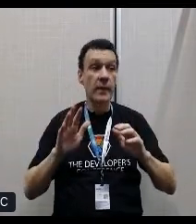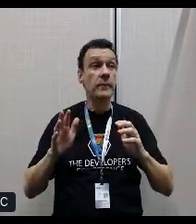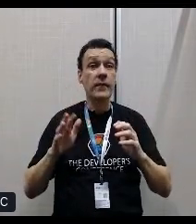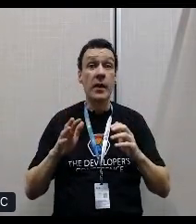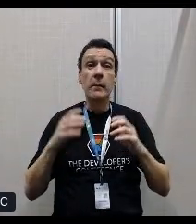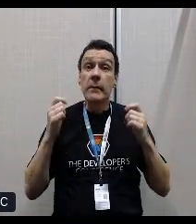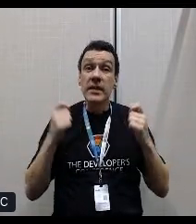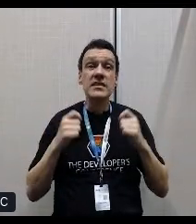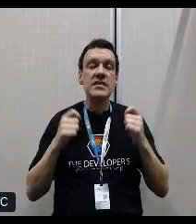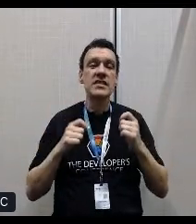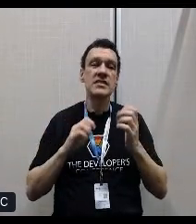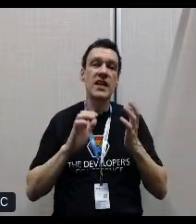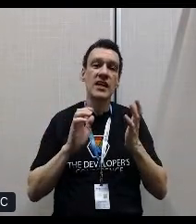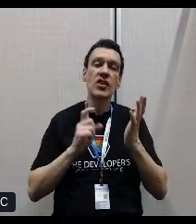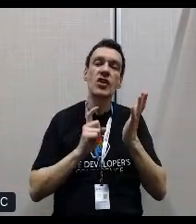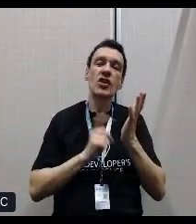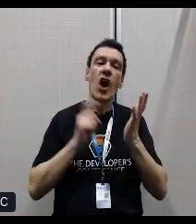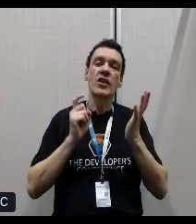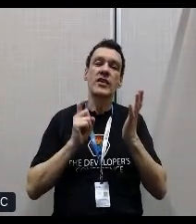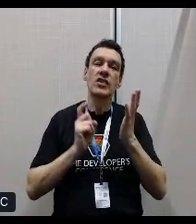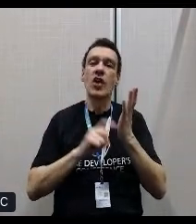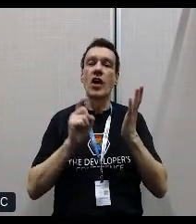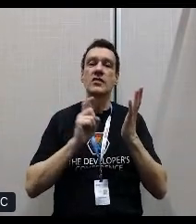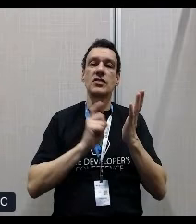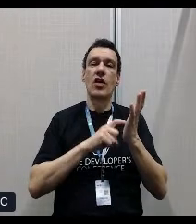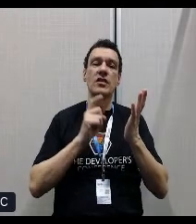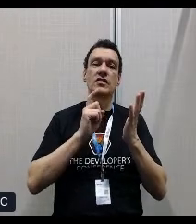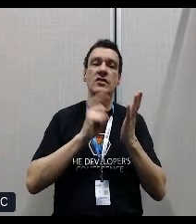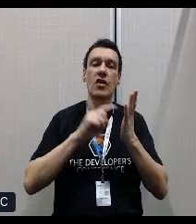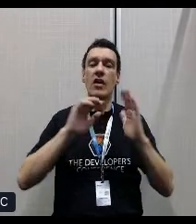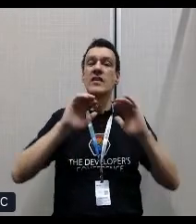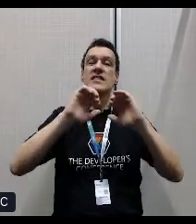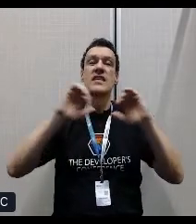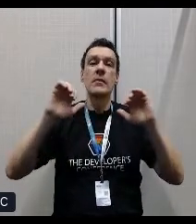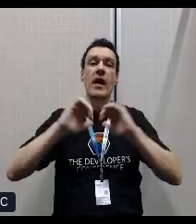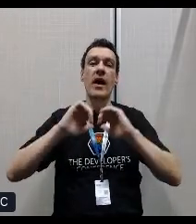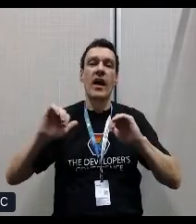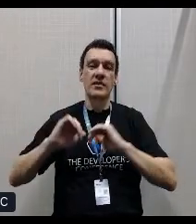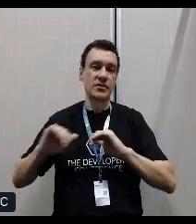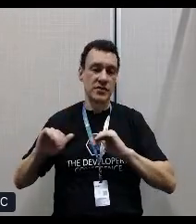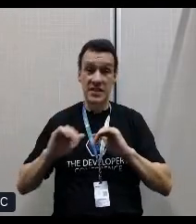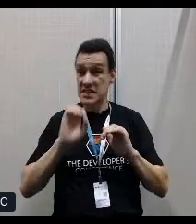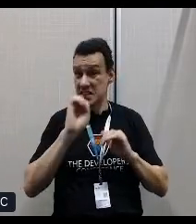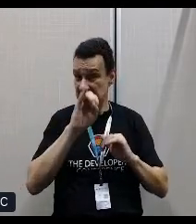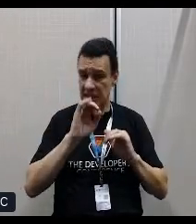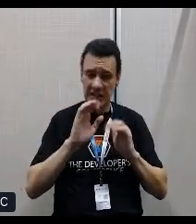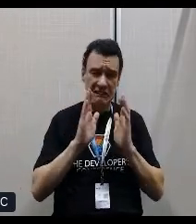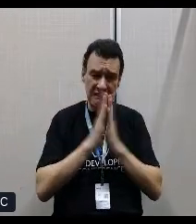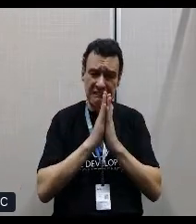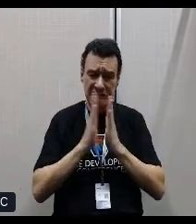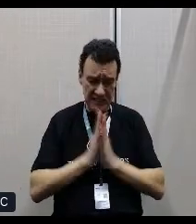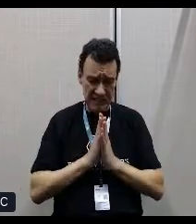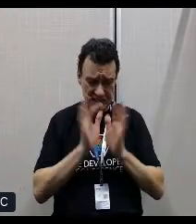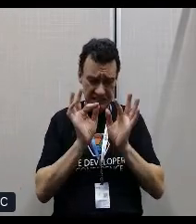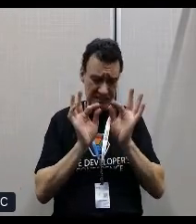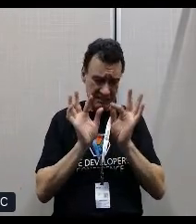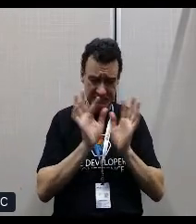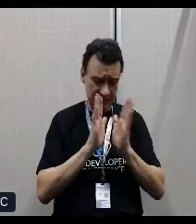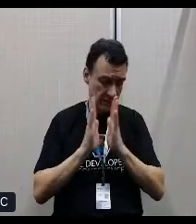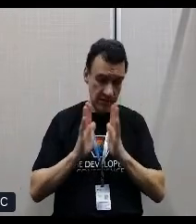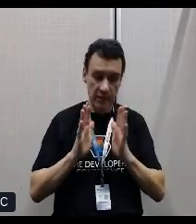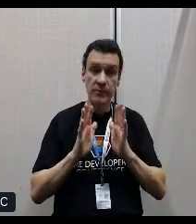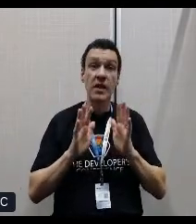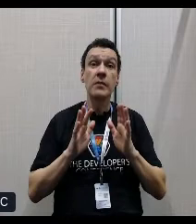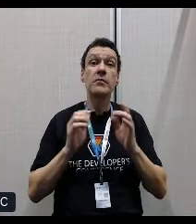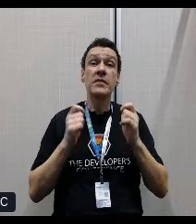generosas, porque a área de toque reduzida, quando você precisa ter muita simetria, muito cuidado para